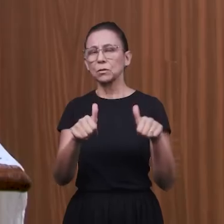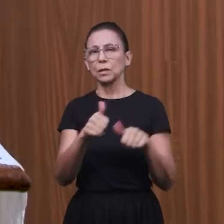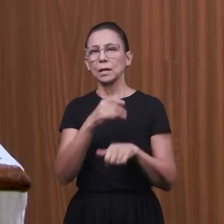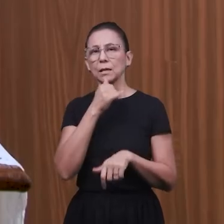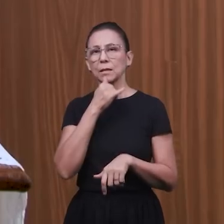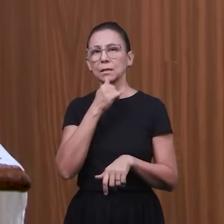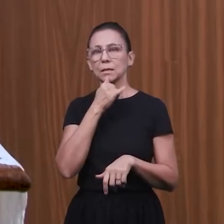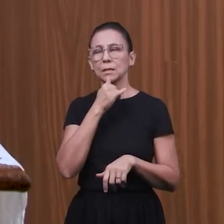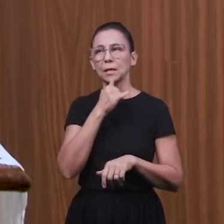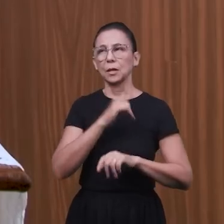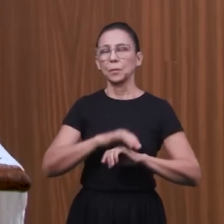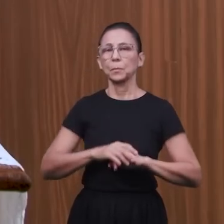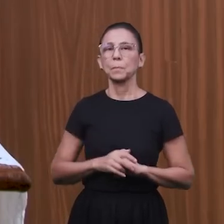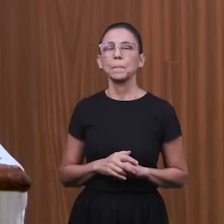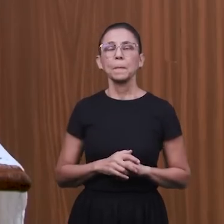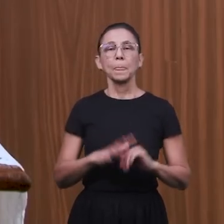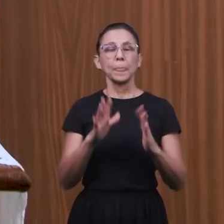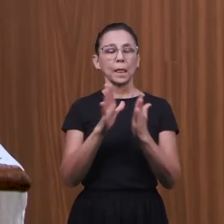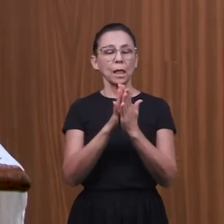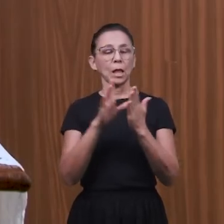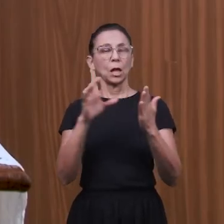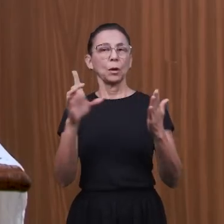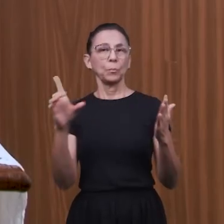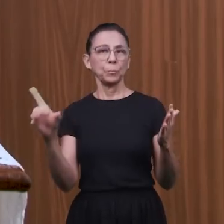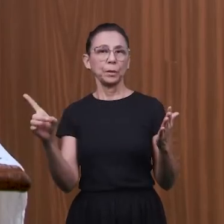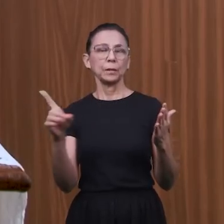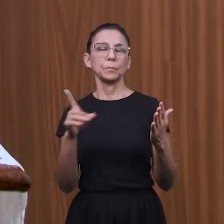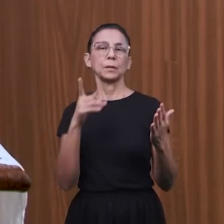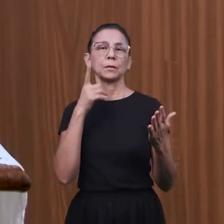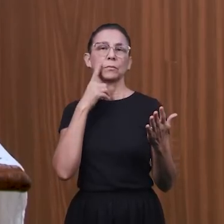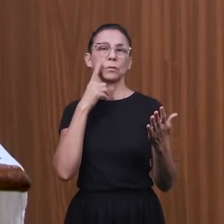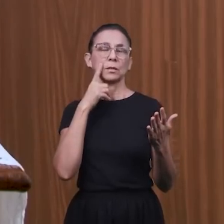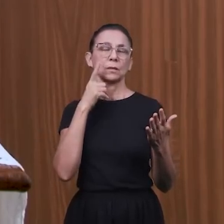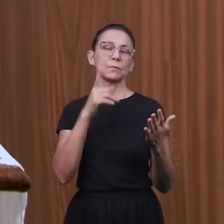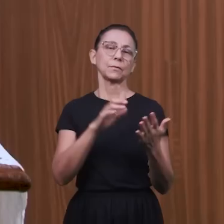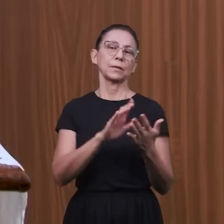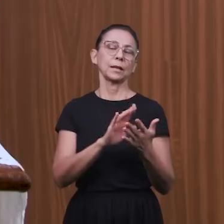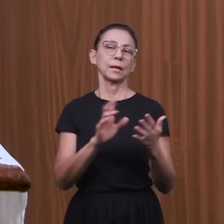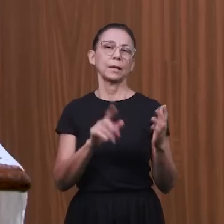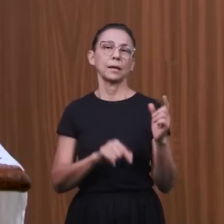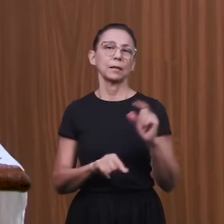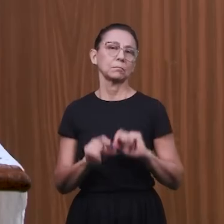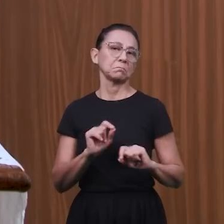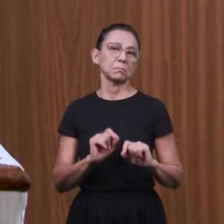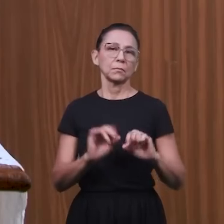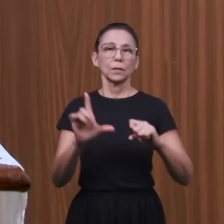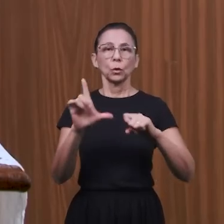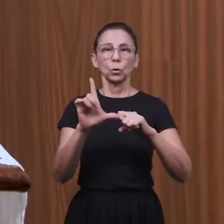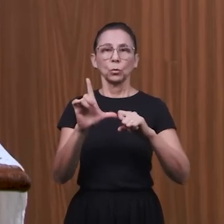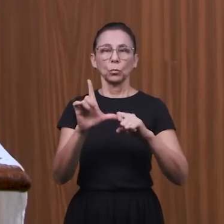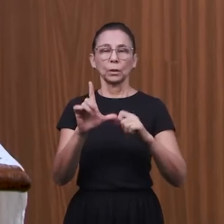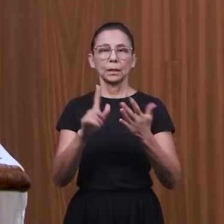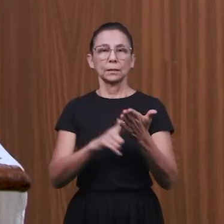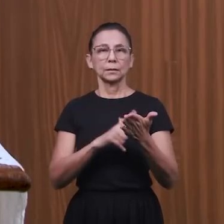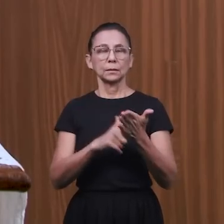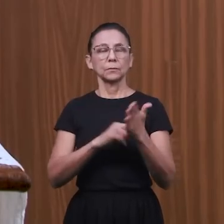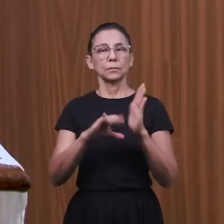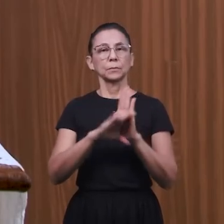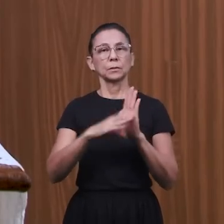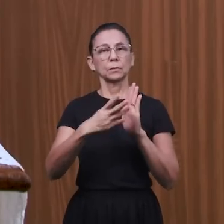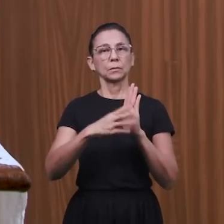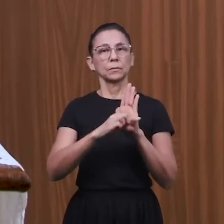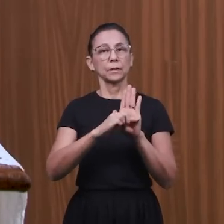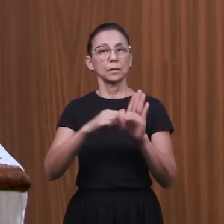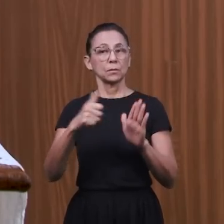exemplo, quando você olha a palavra do Senhor e você vê no Evangelho de Lucas, capítulo